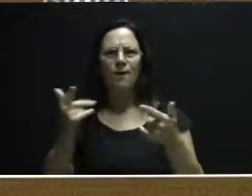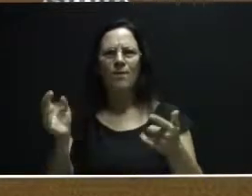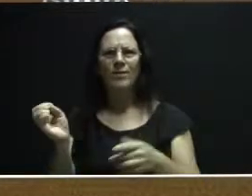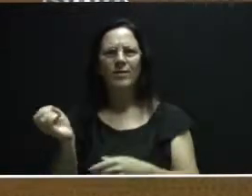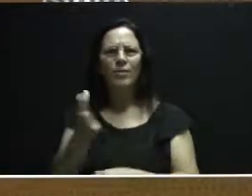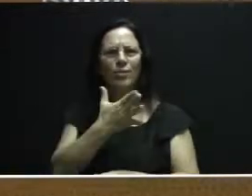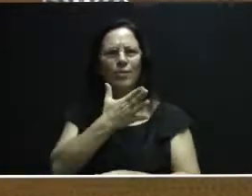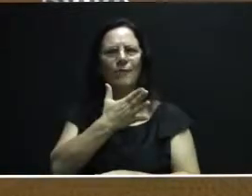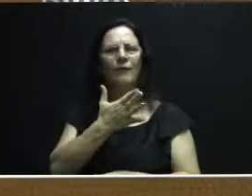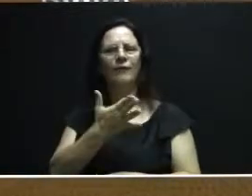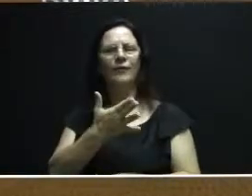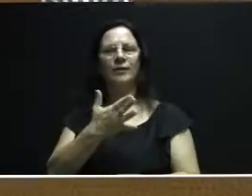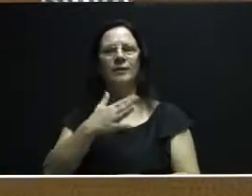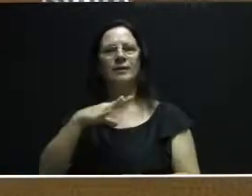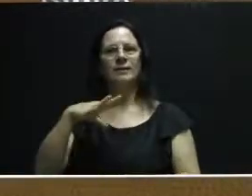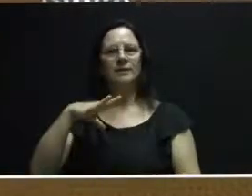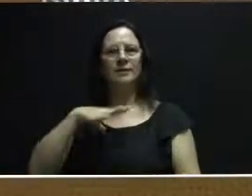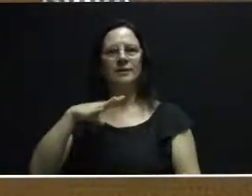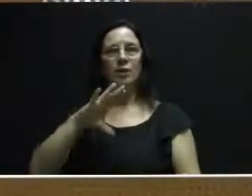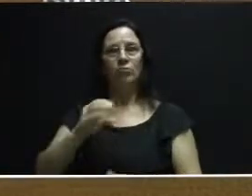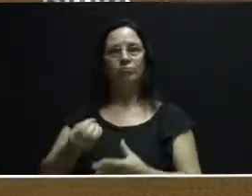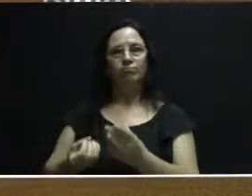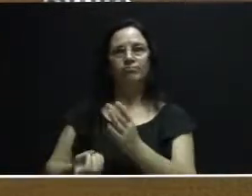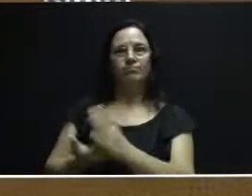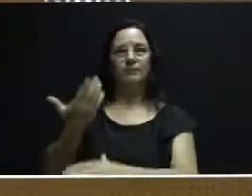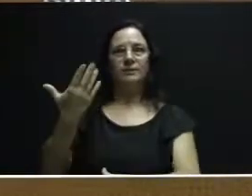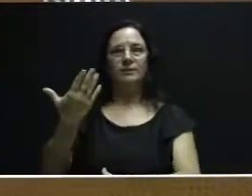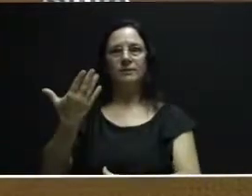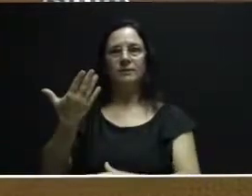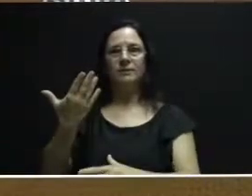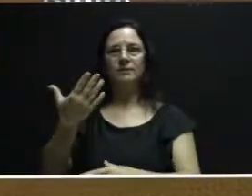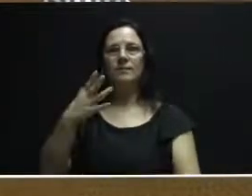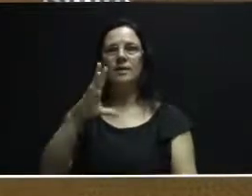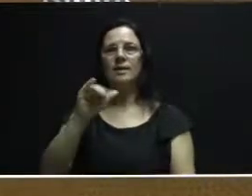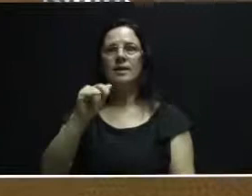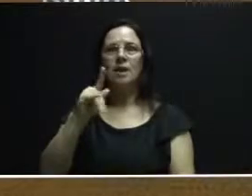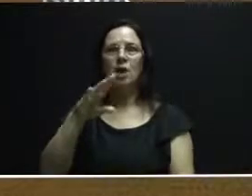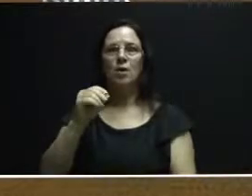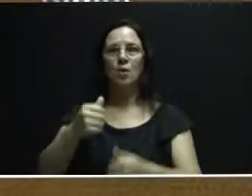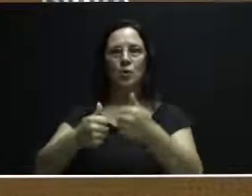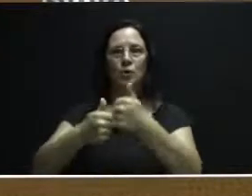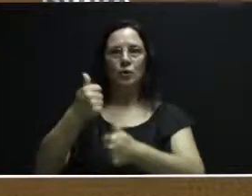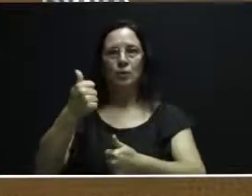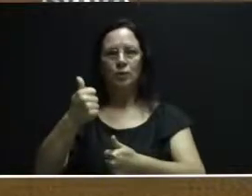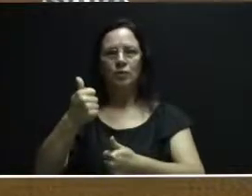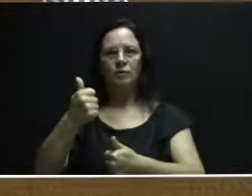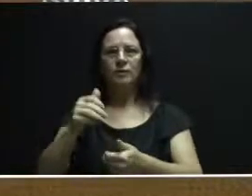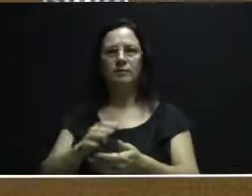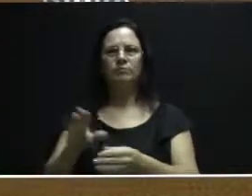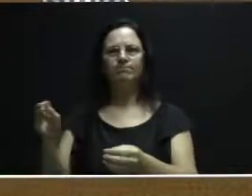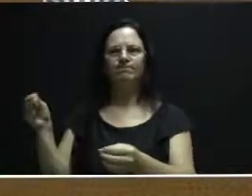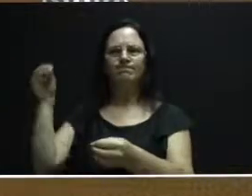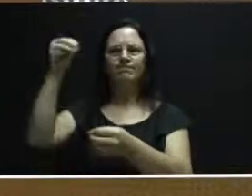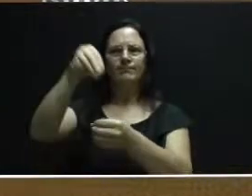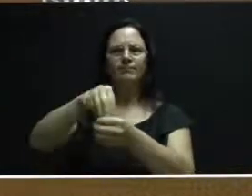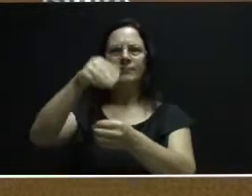intensa no município quando foi inaugurado o Centro Esportivo. Ele era